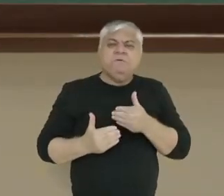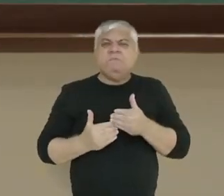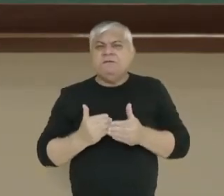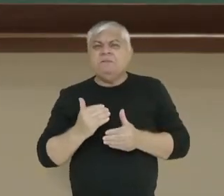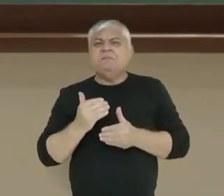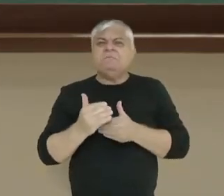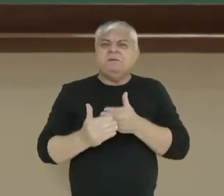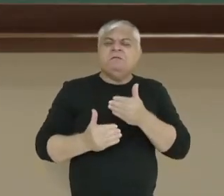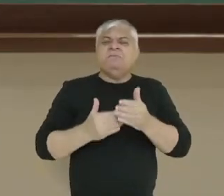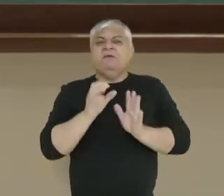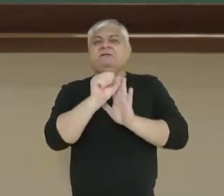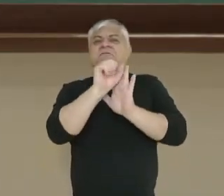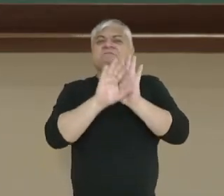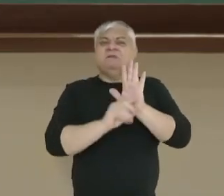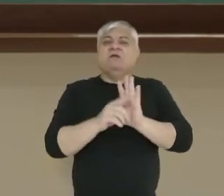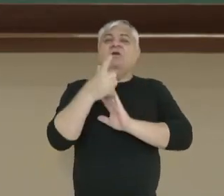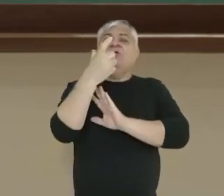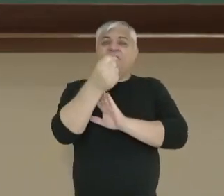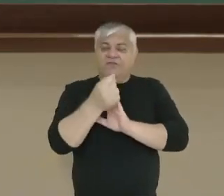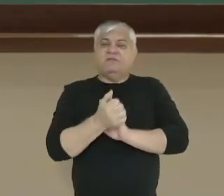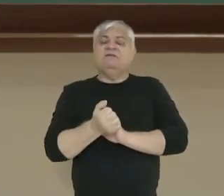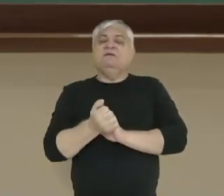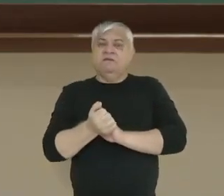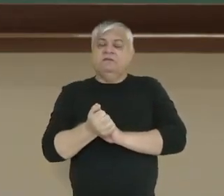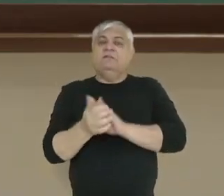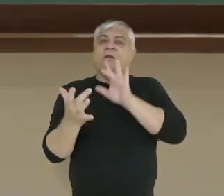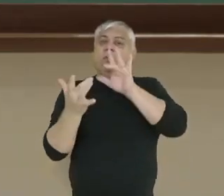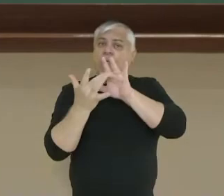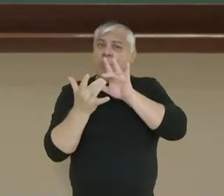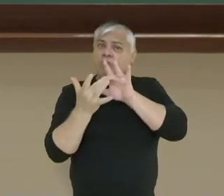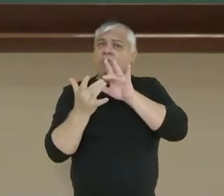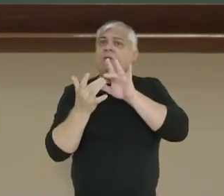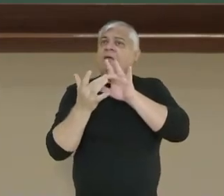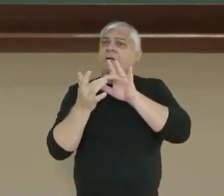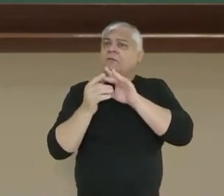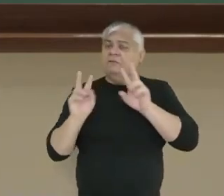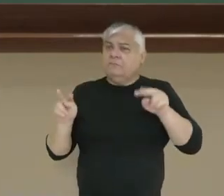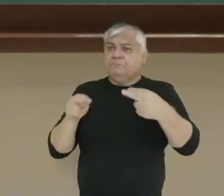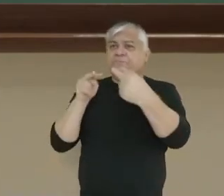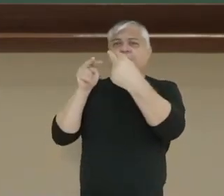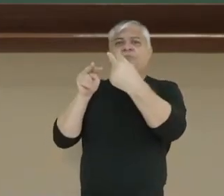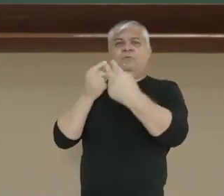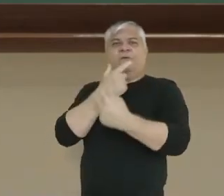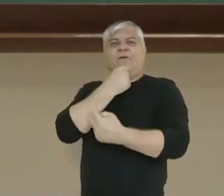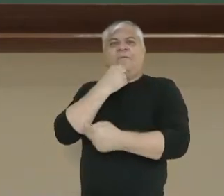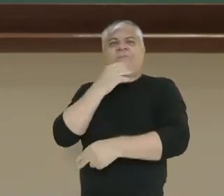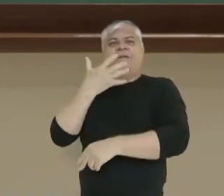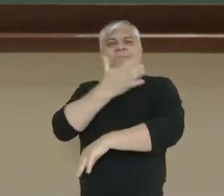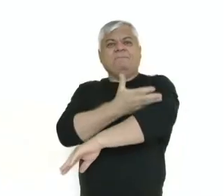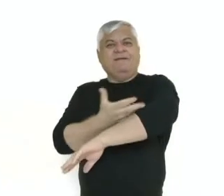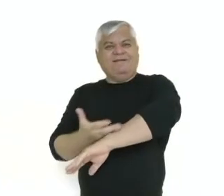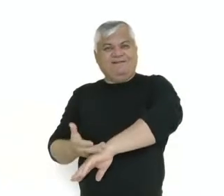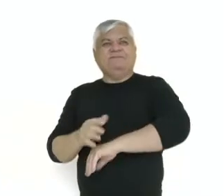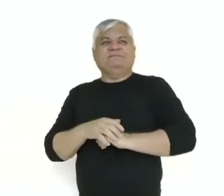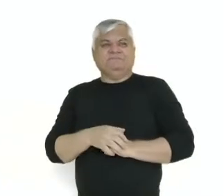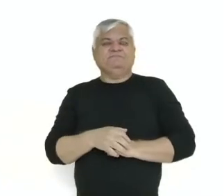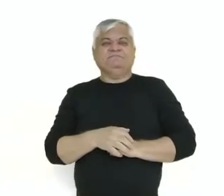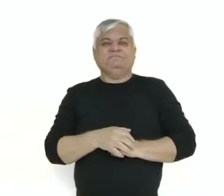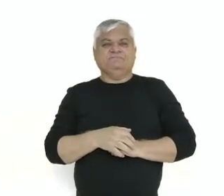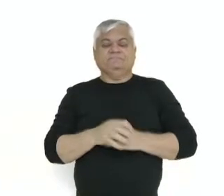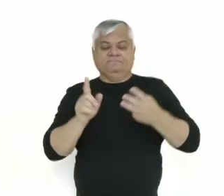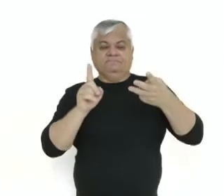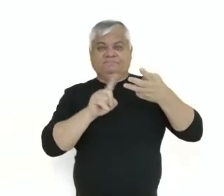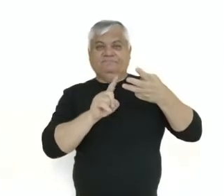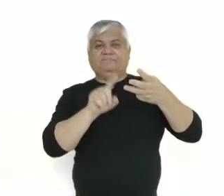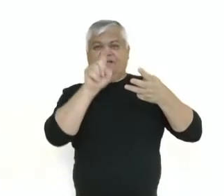no século XX, vão vir a ter contato com o homem branco. Esses são considerados, então, o último povo